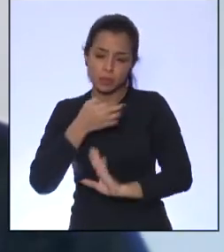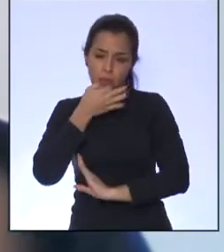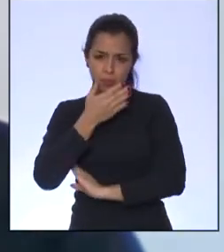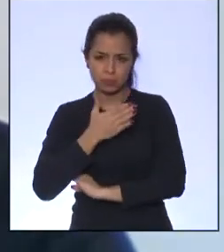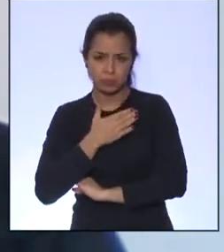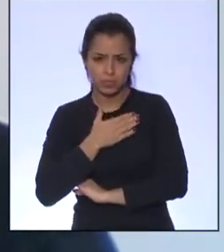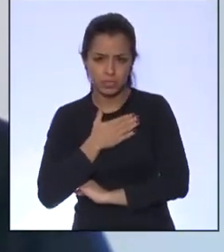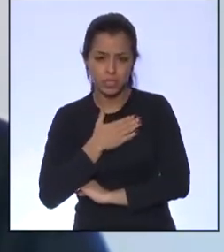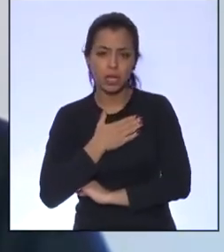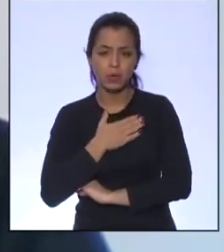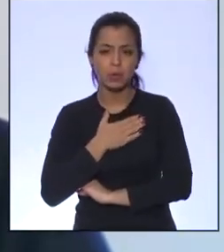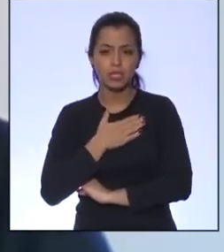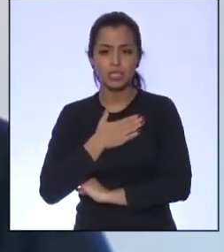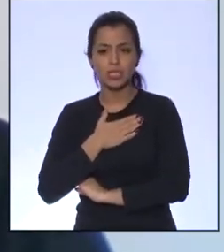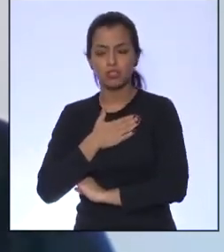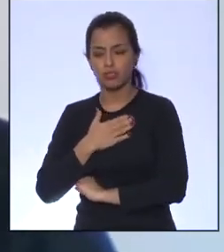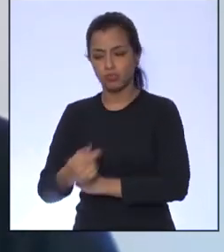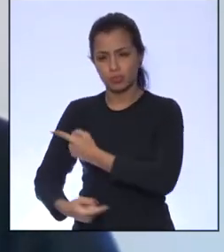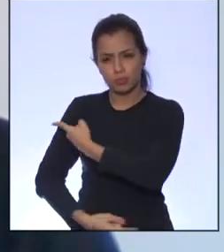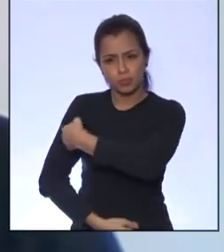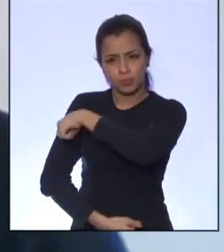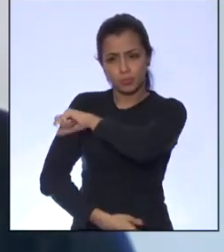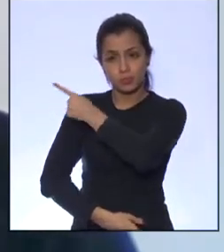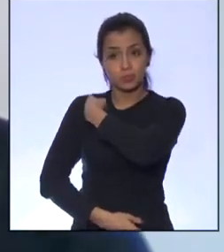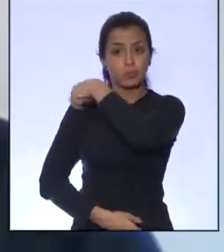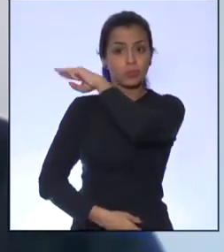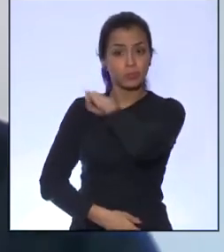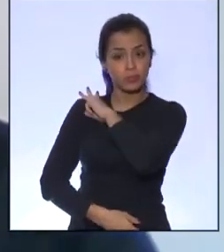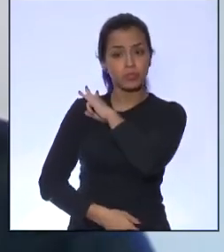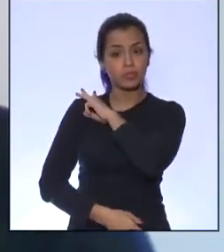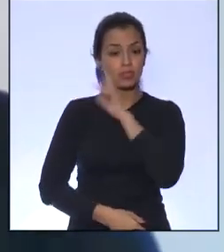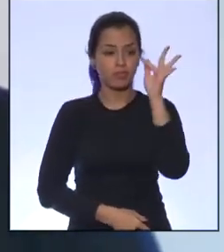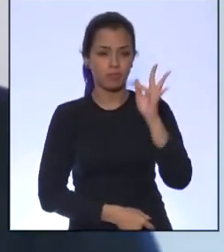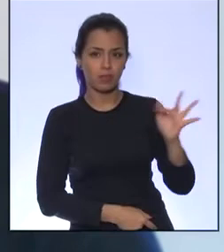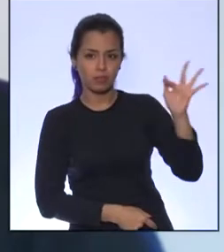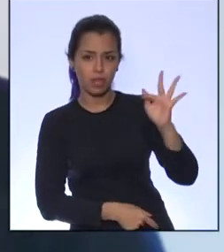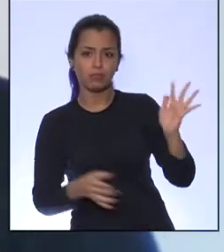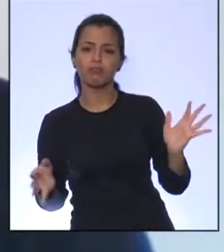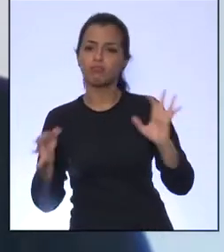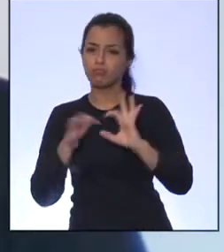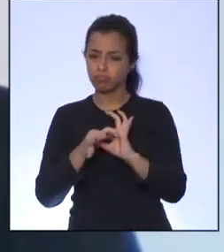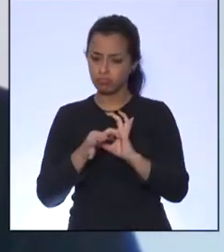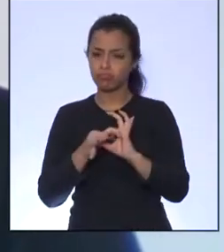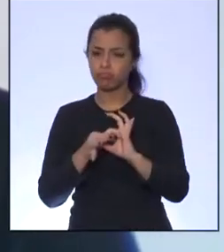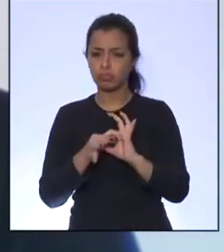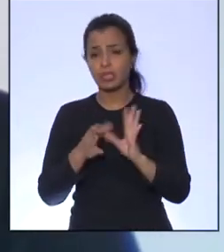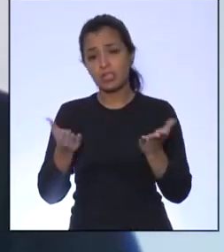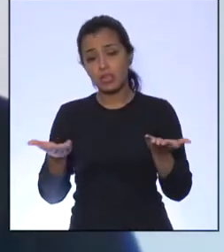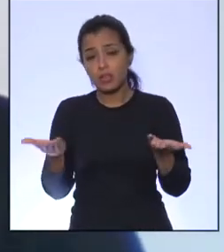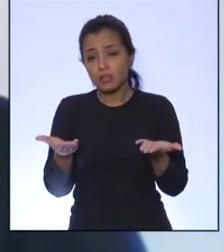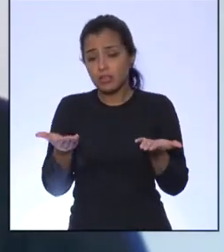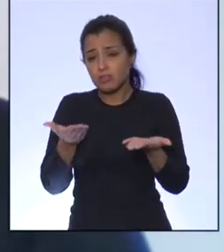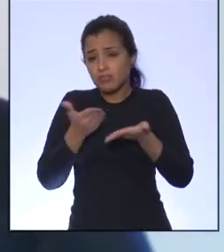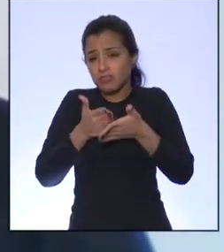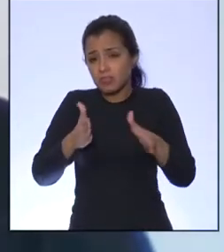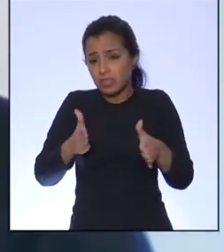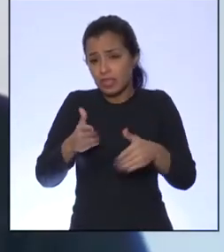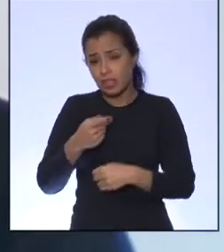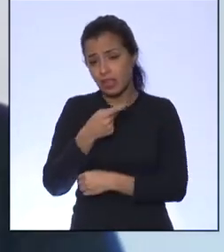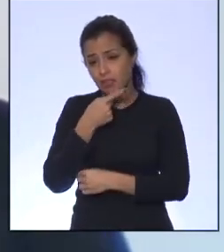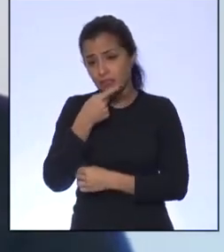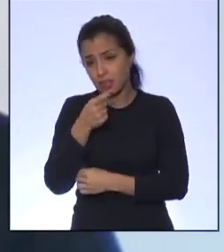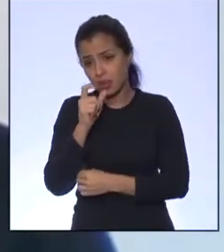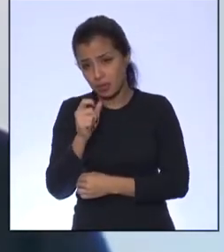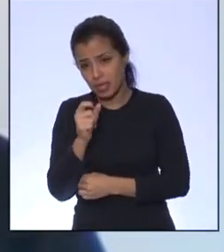a educação básica com o ensino superior, né? E eu terminaria, naturalmente, dizendo o seguinte